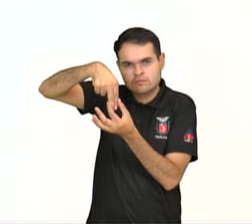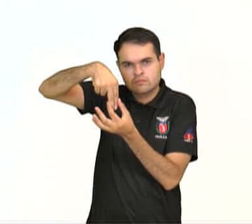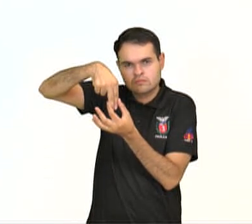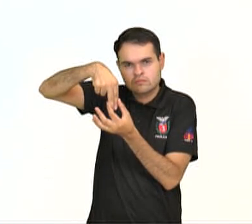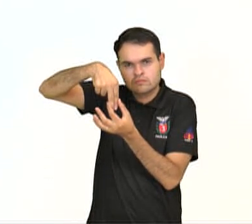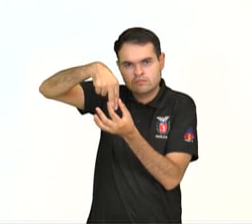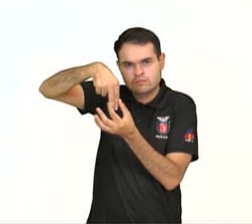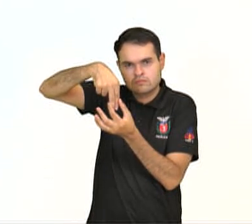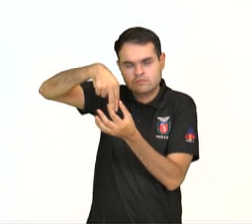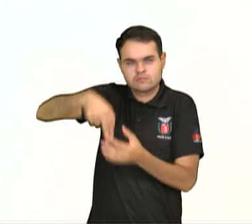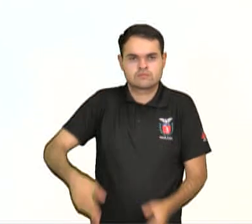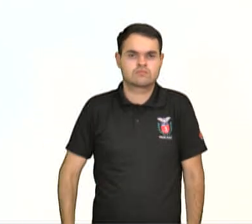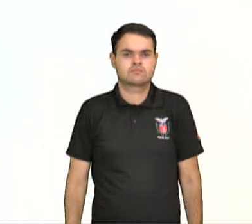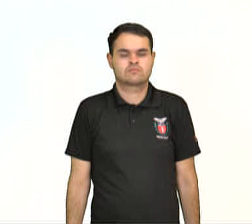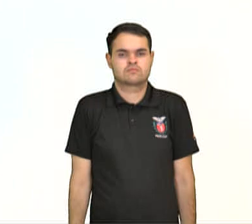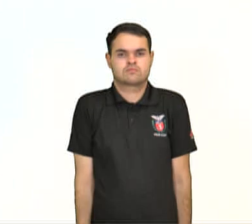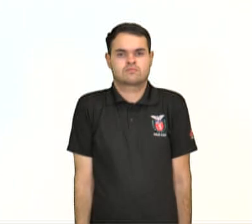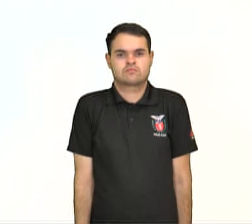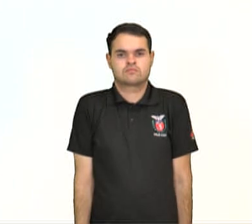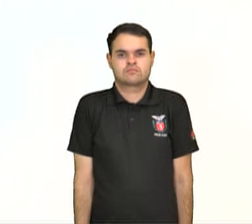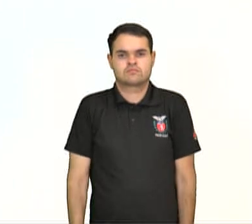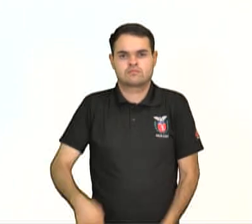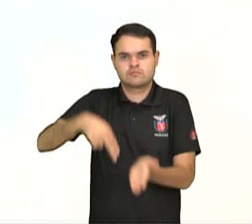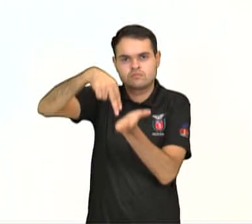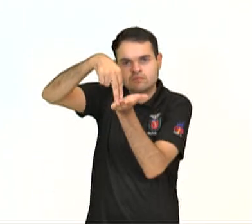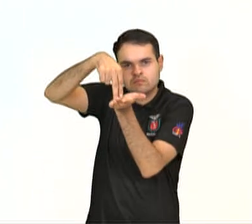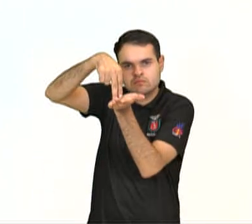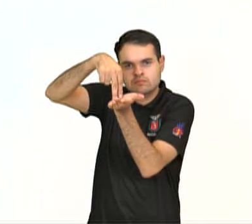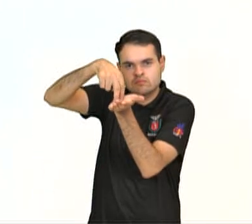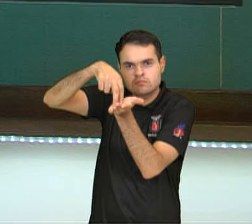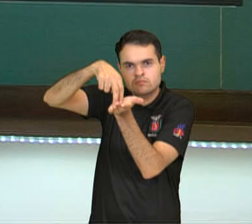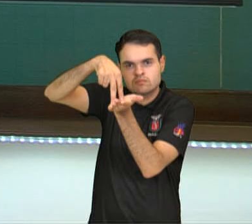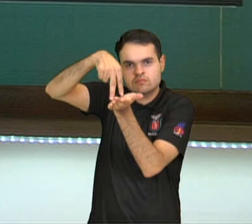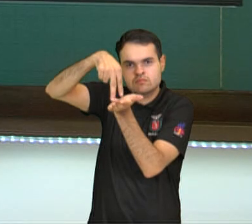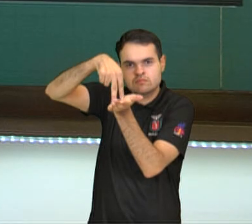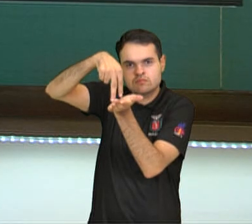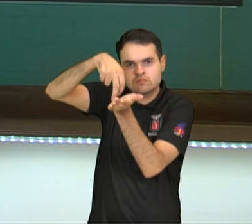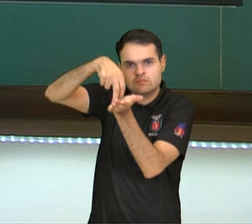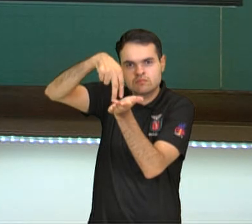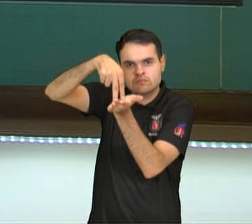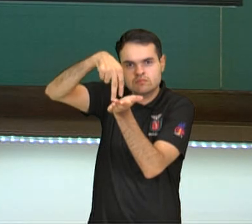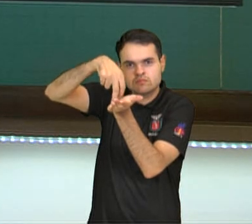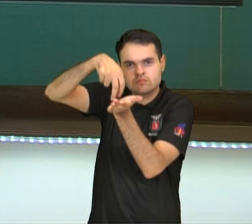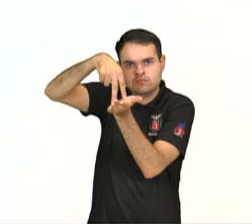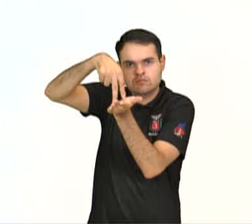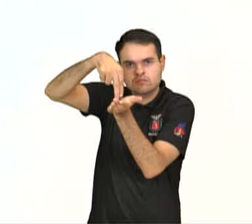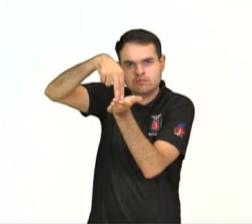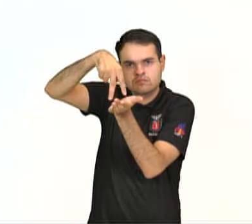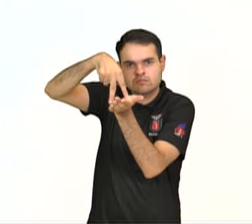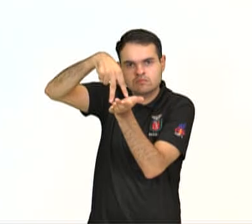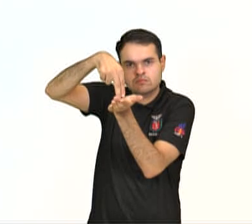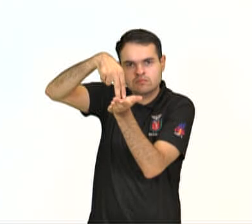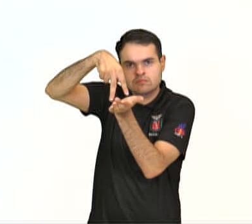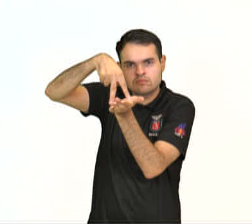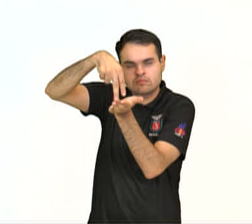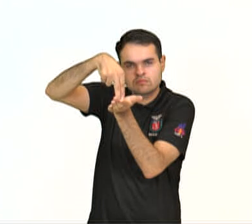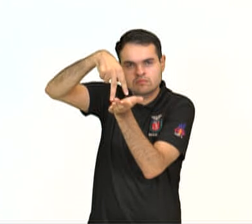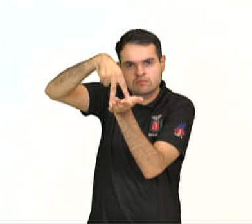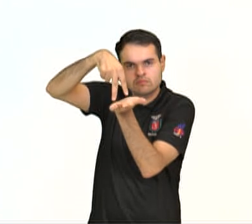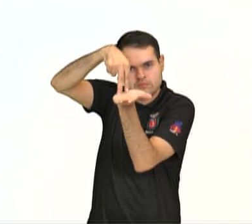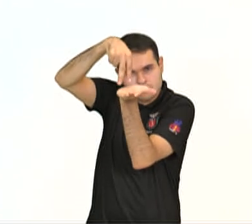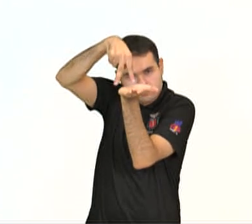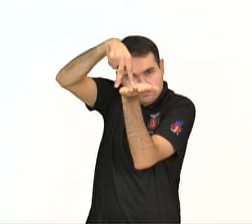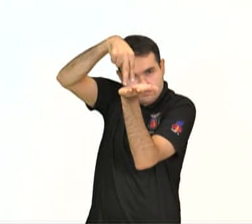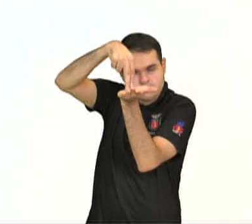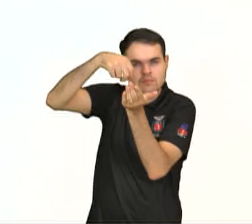ombros, flexione os joelhos de leve para você poder dar um pulinho. Ele precisa de um pulinho. Em seguida, pule alguns centímetros